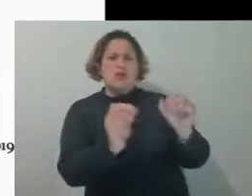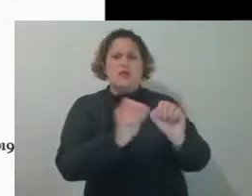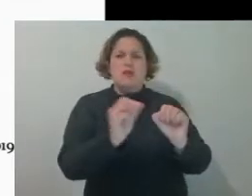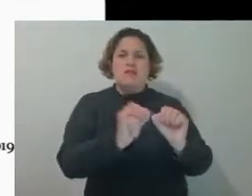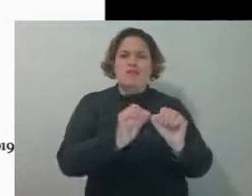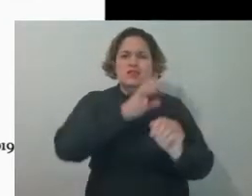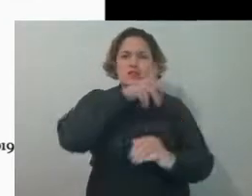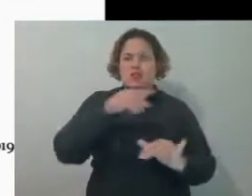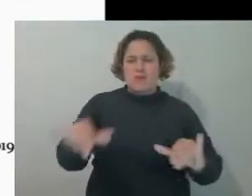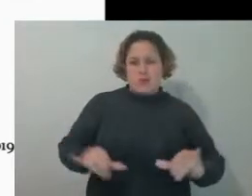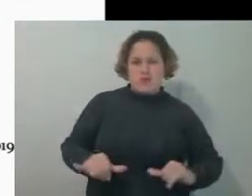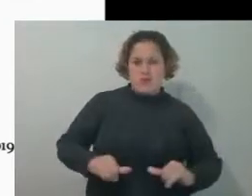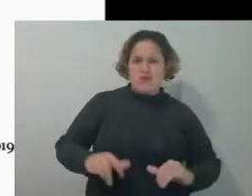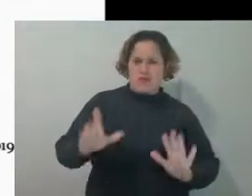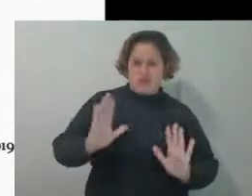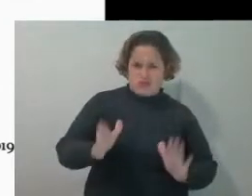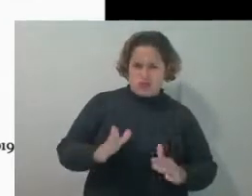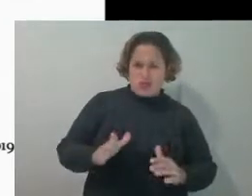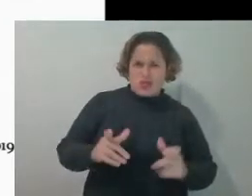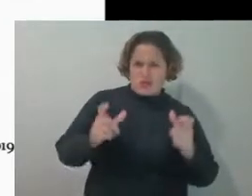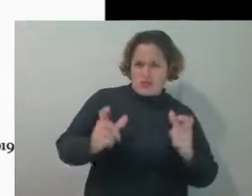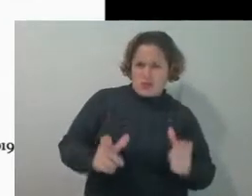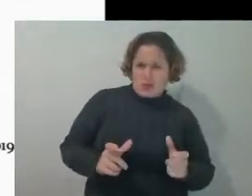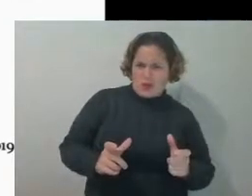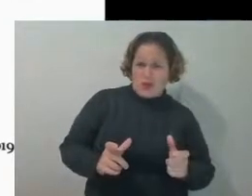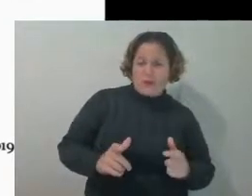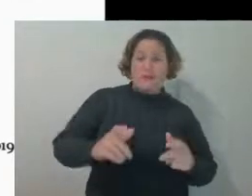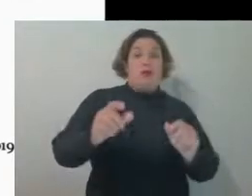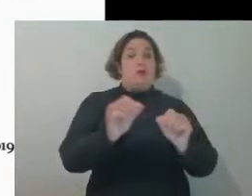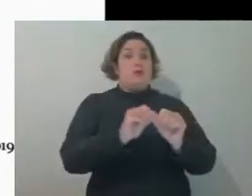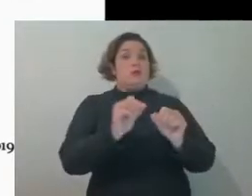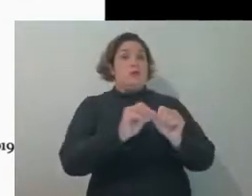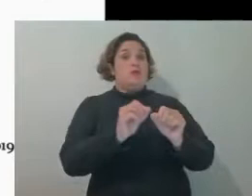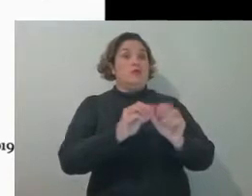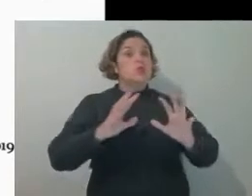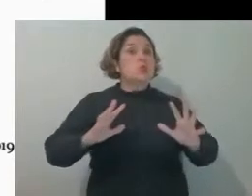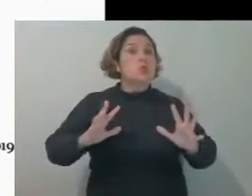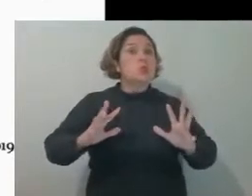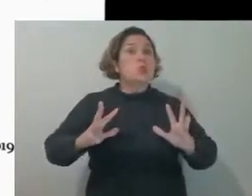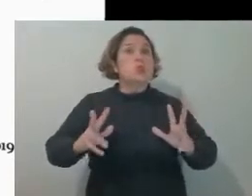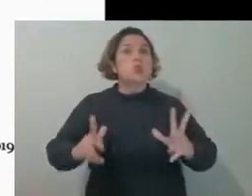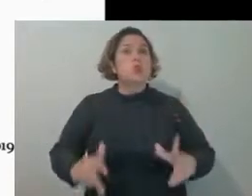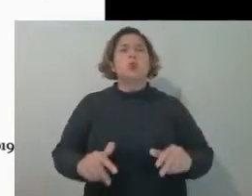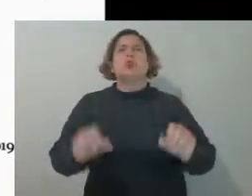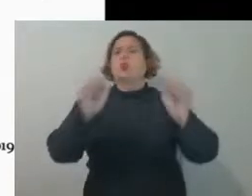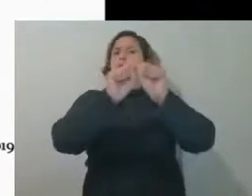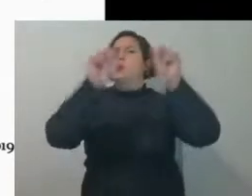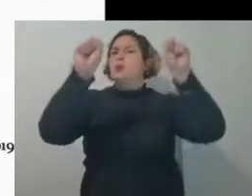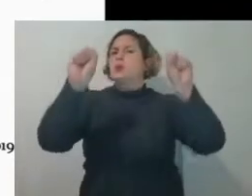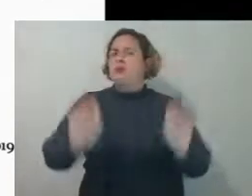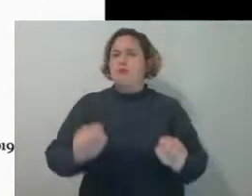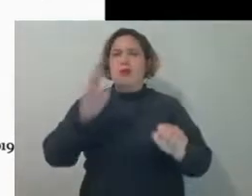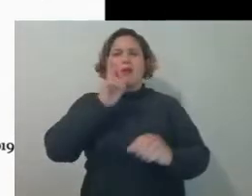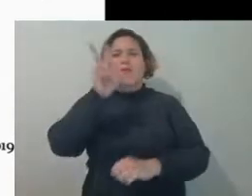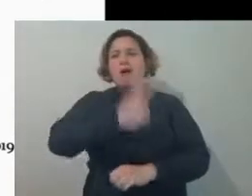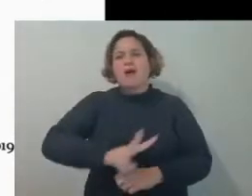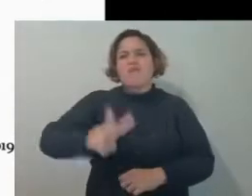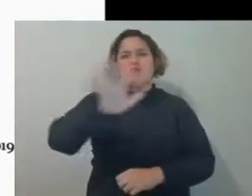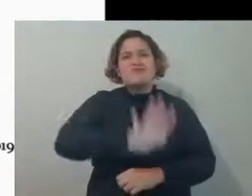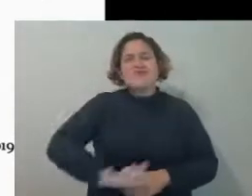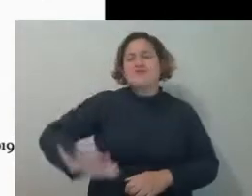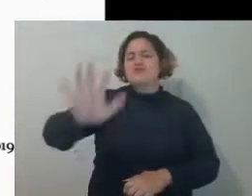sofrimento ao animal. E nesse caso, a gente vai fazer uma avaliação sistemática das circunstâncias